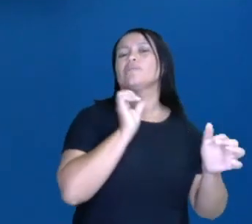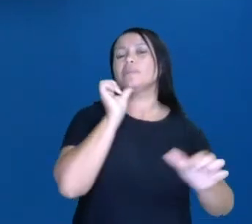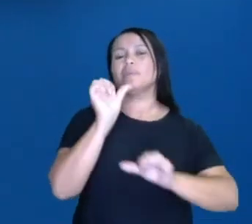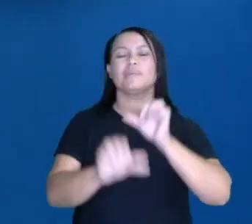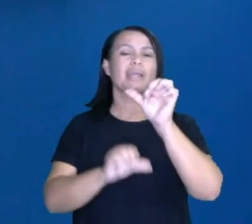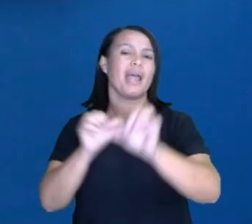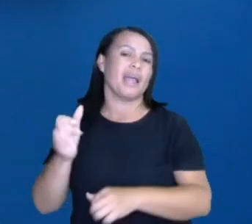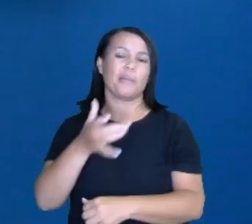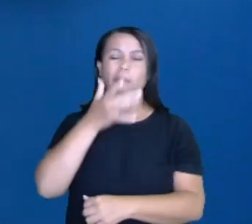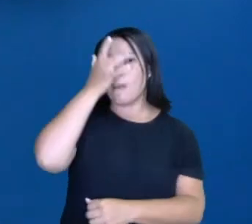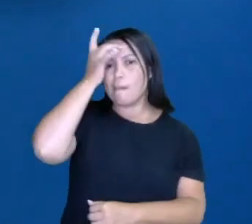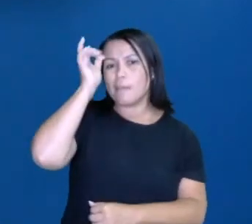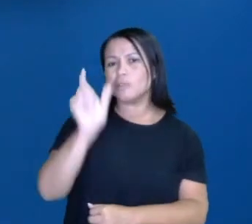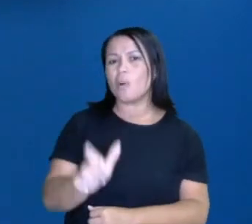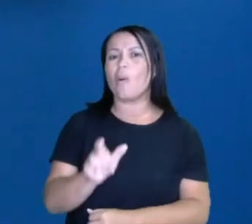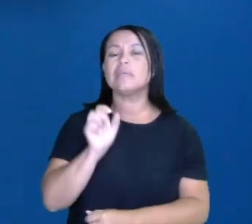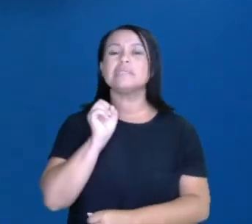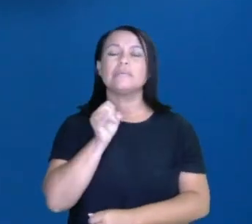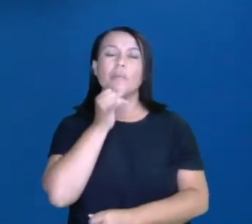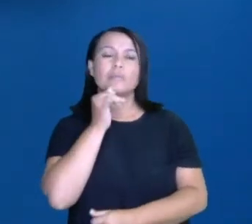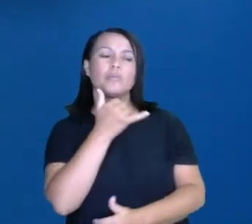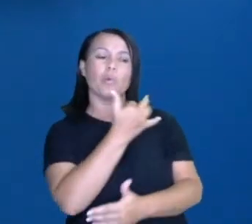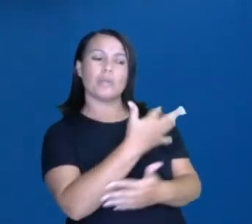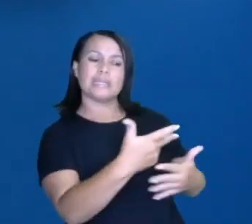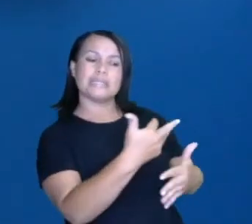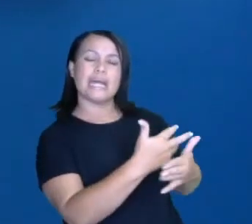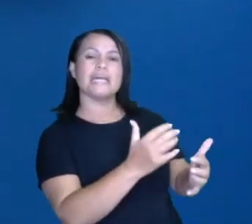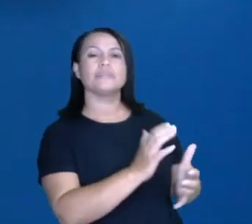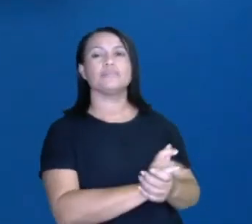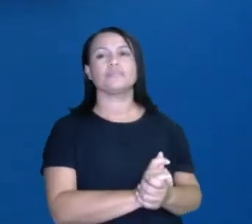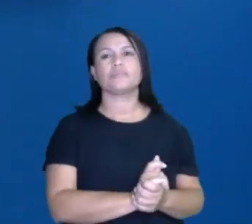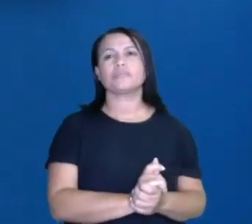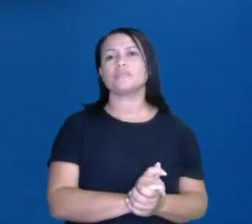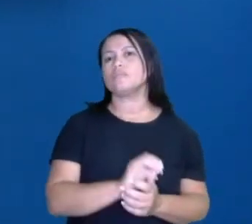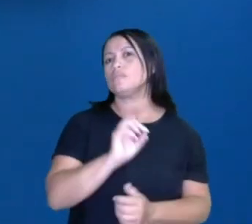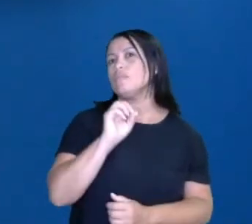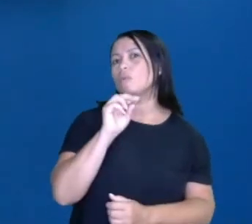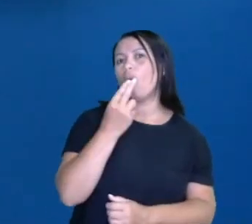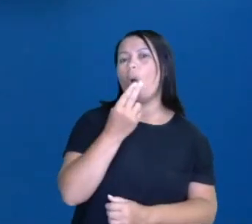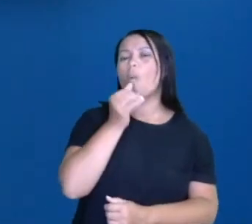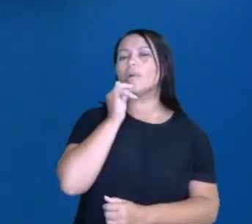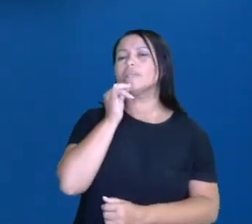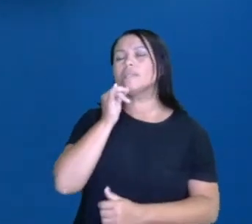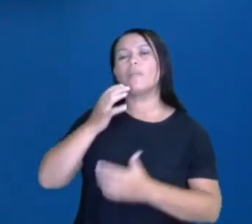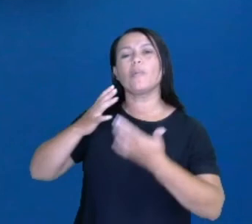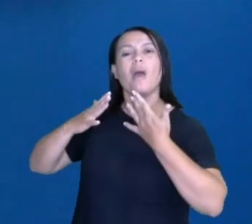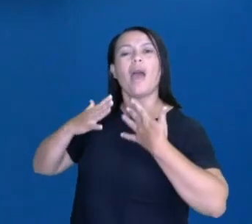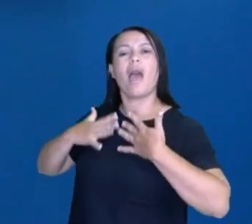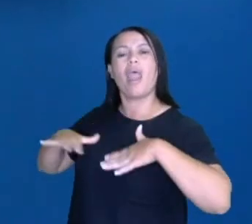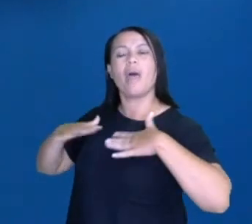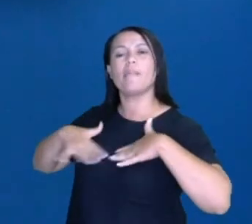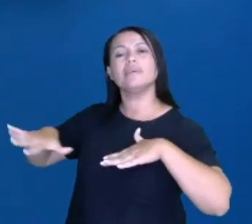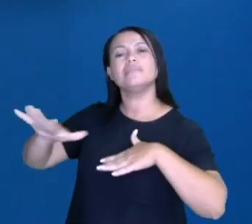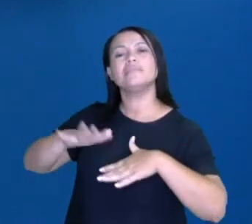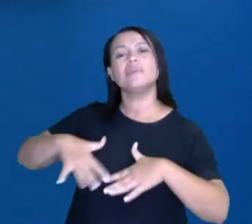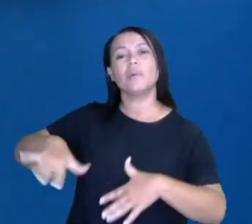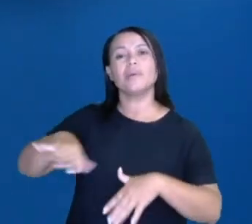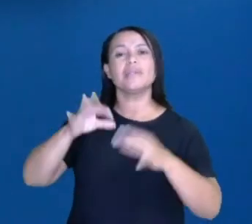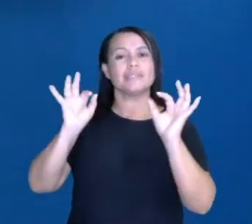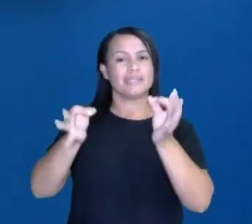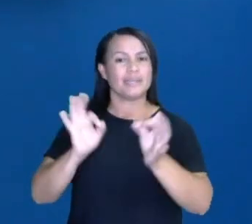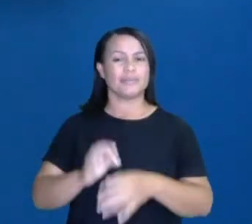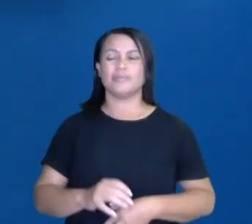pelo homem, estou num grande centro urbano, ou estou numa área mais tranquila, certo?